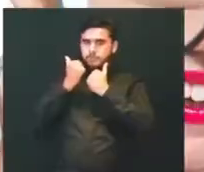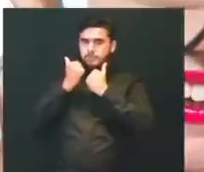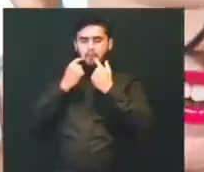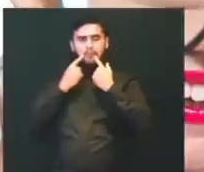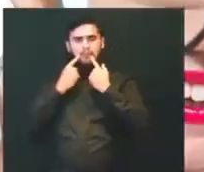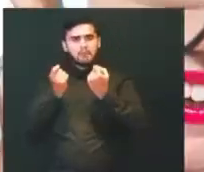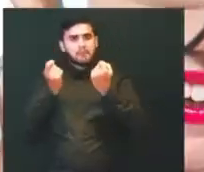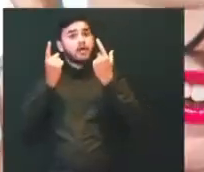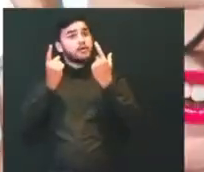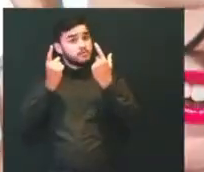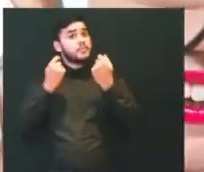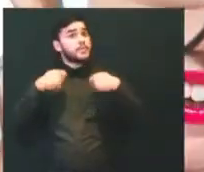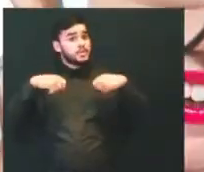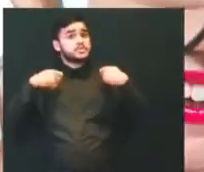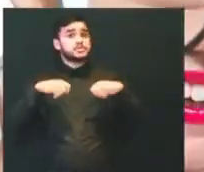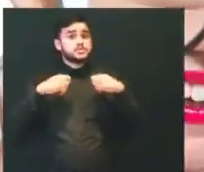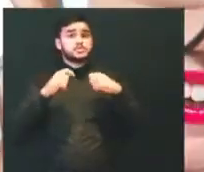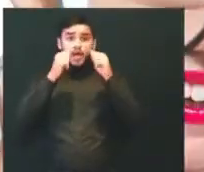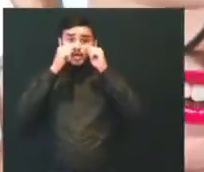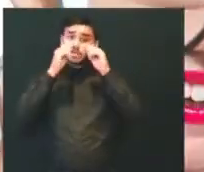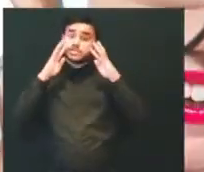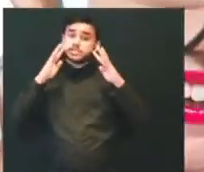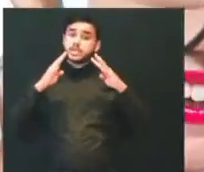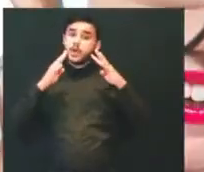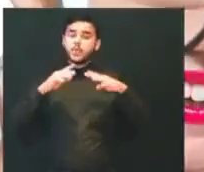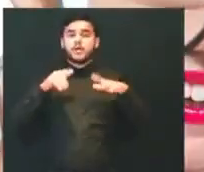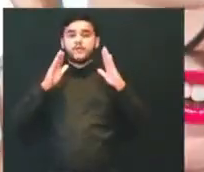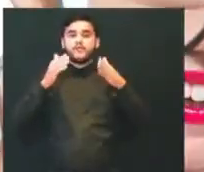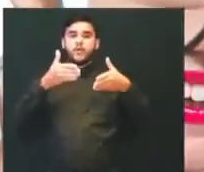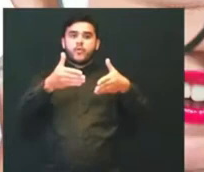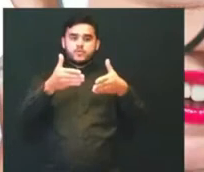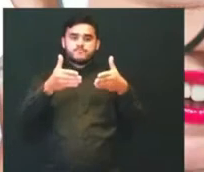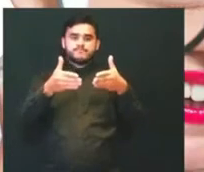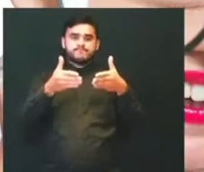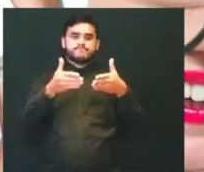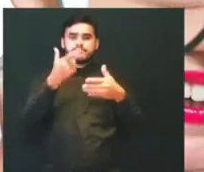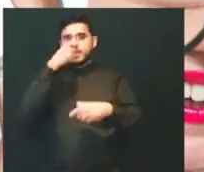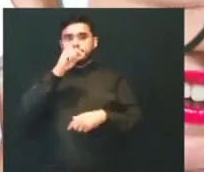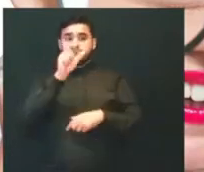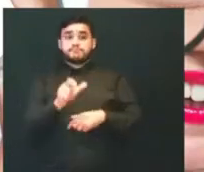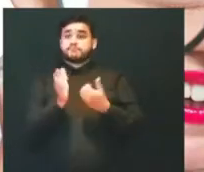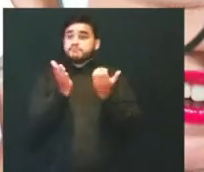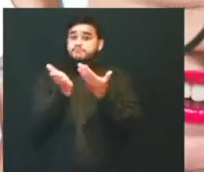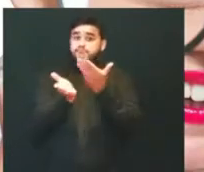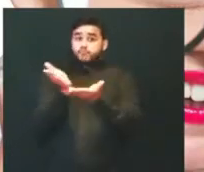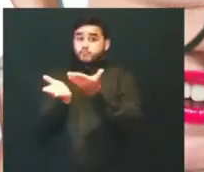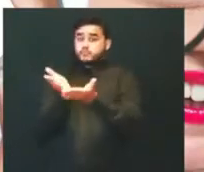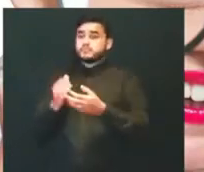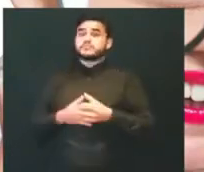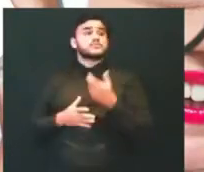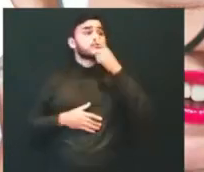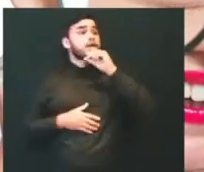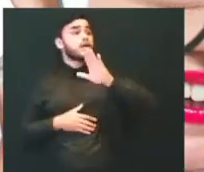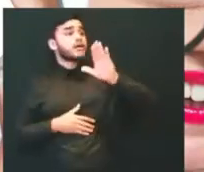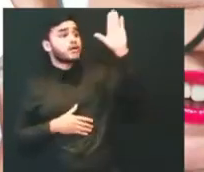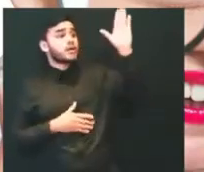E, puxando aqui um pouquinho para o cuidador, eu queria trazer algumas perguntinhas para ver quem já passou por essa situação. Quem aqui é